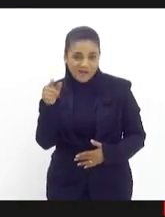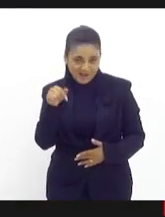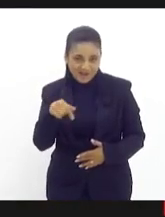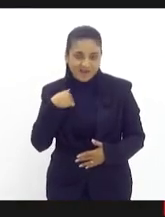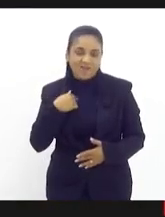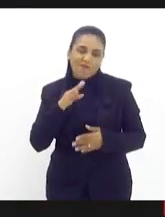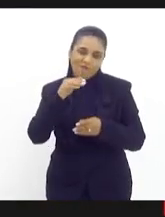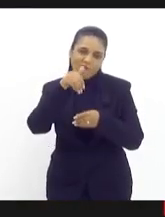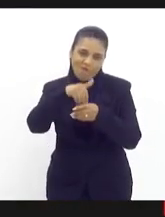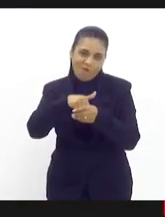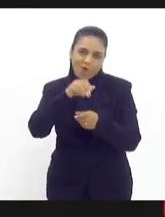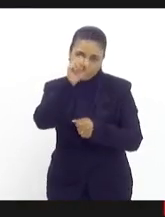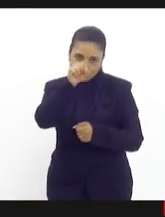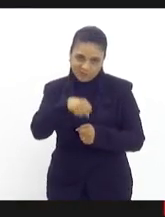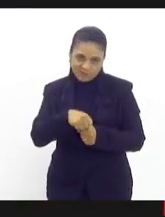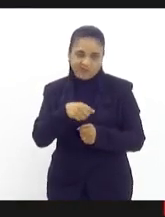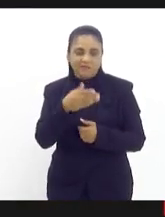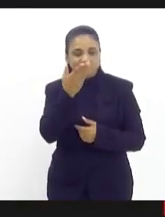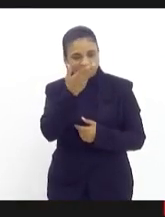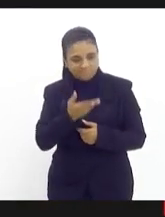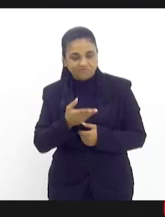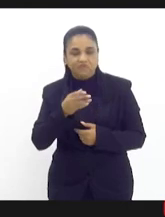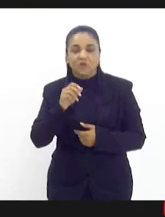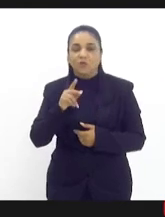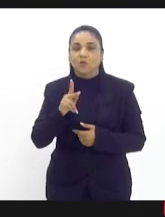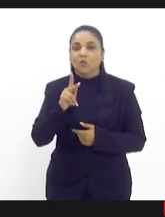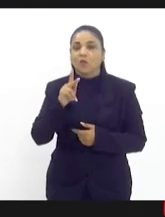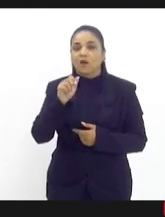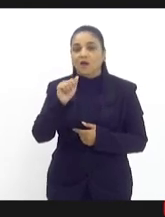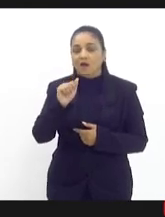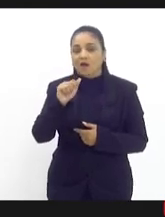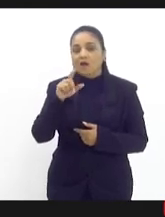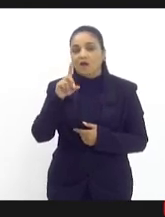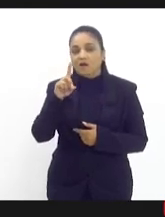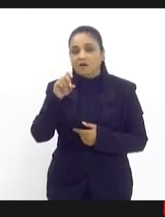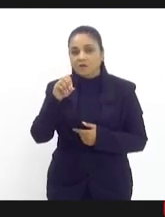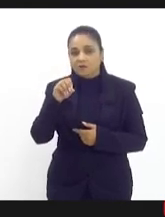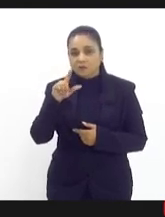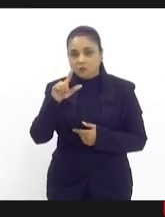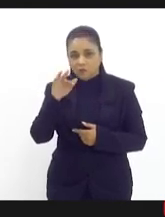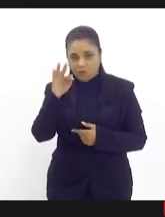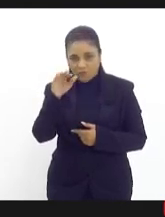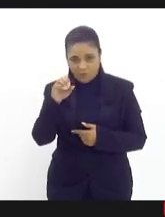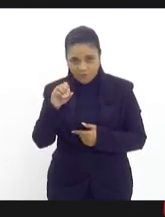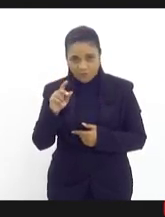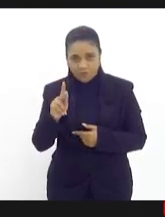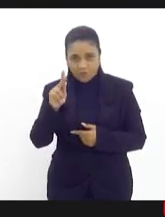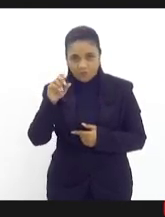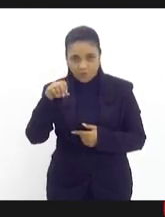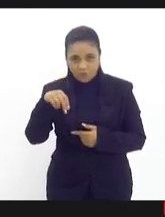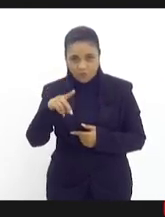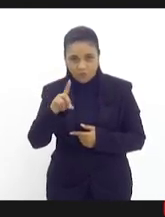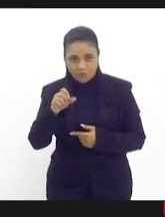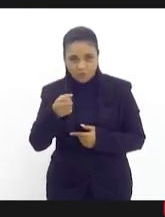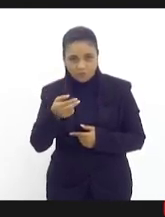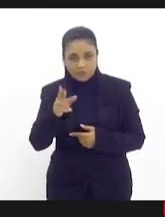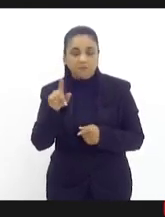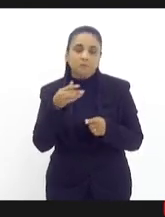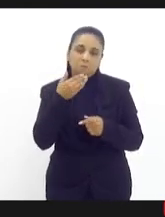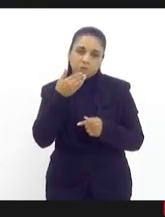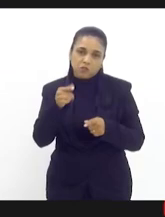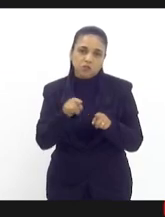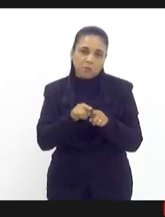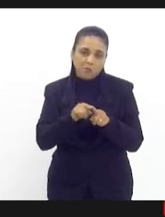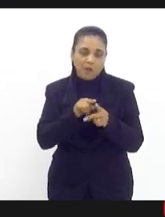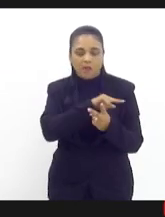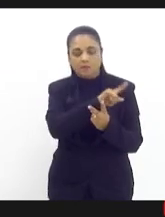no Adolfo Conde e eu gostaria de já pedir para deixar consignado o voto favorável na